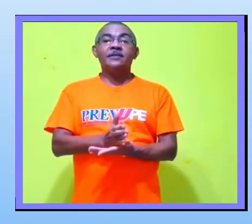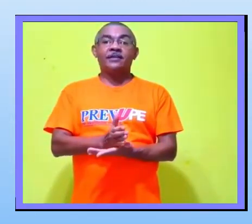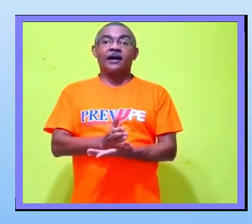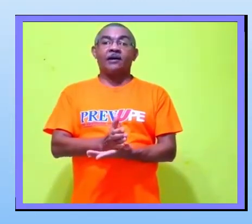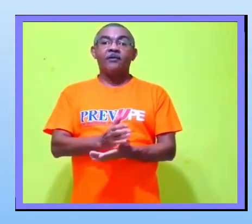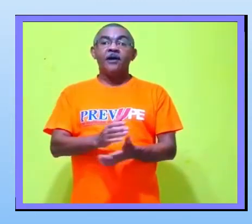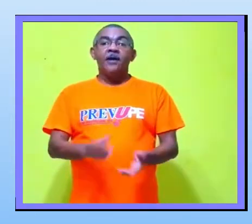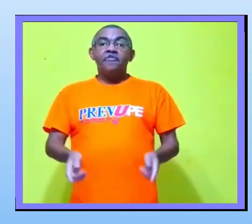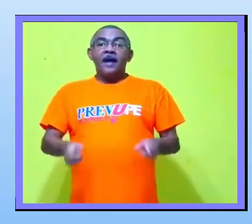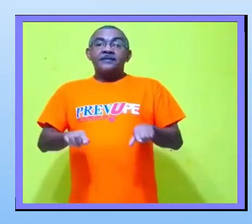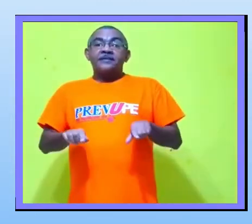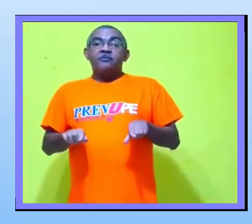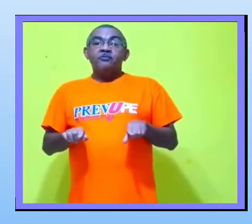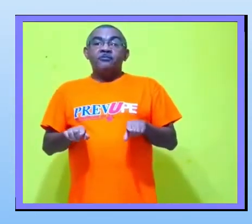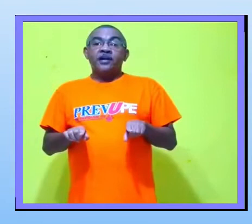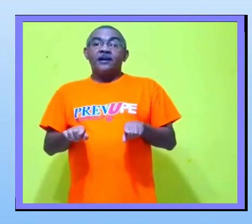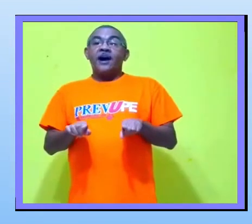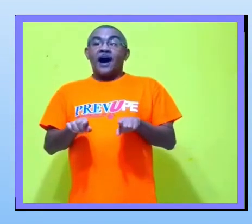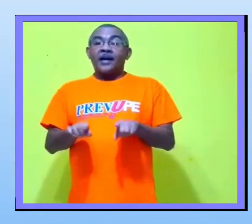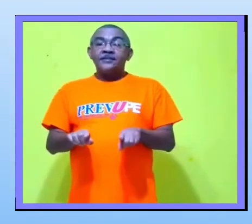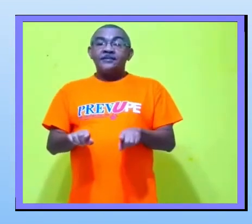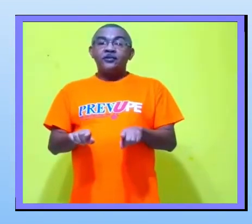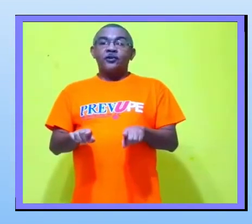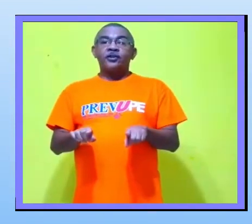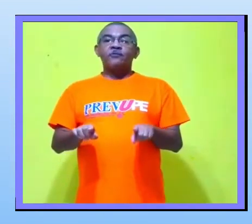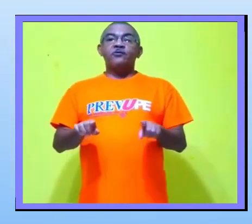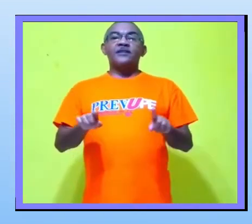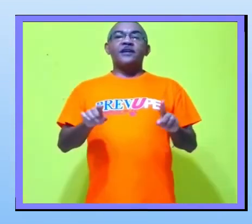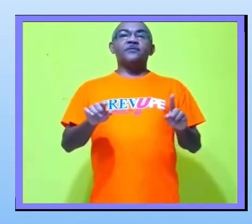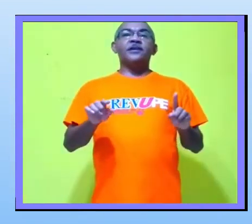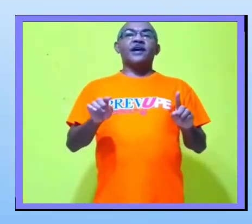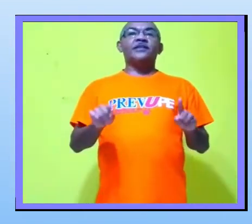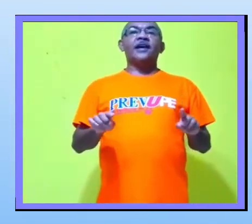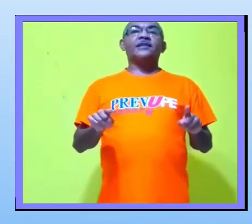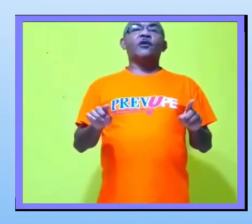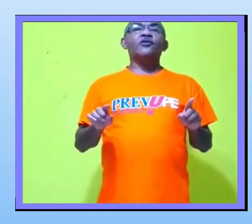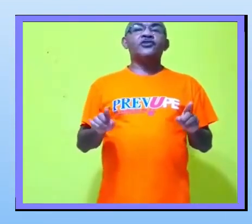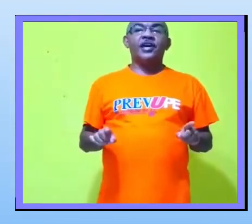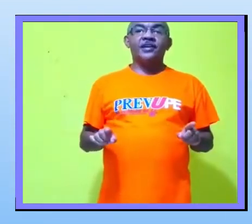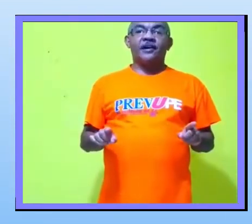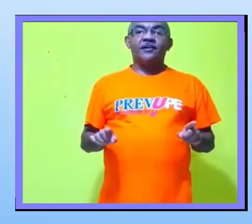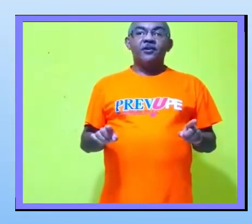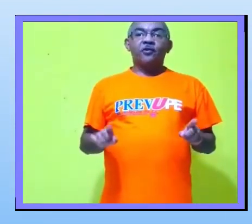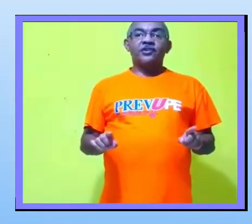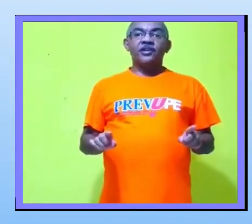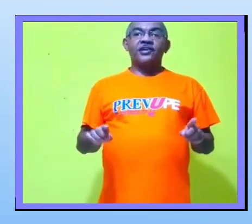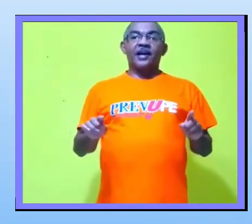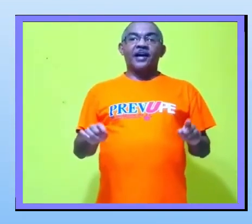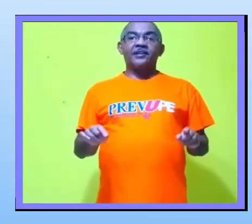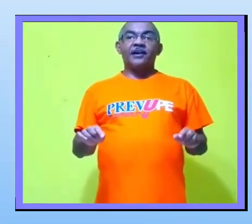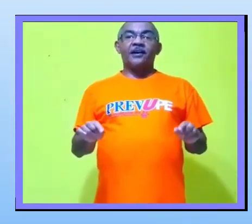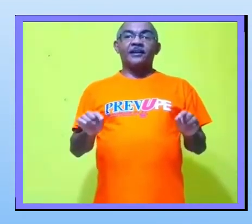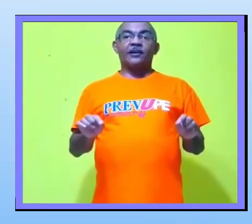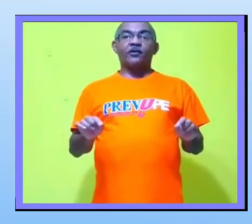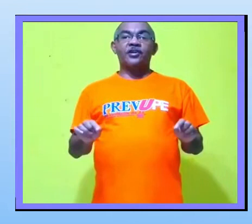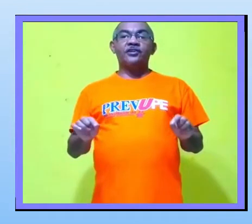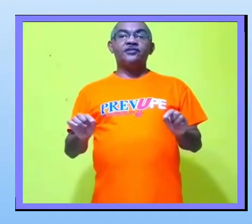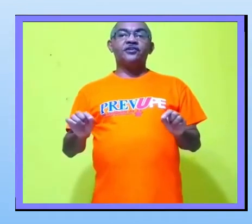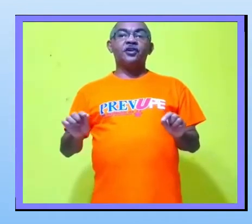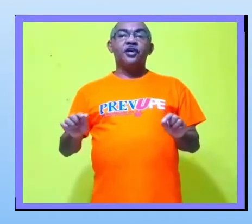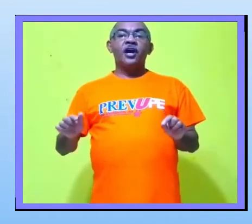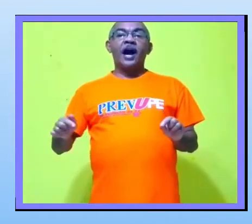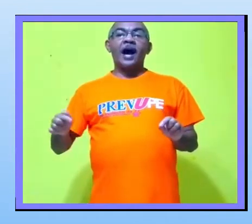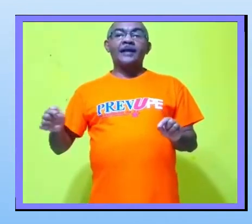cadeia central. Na segunda, aí sim nós temos o exemplo de cadeia heterogênea. Ou seja, na cadeia